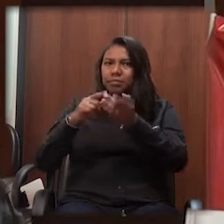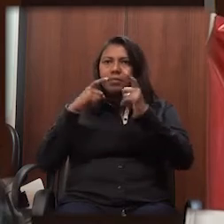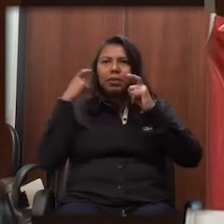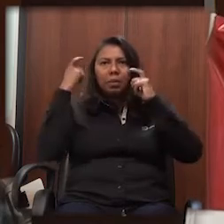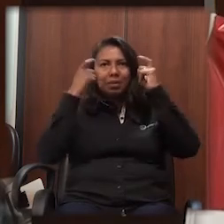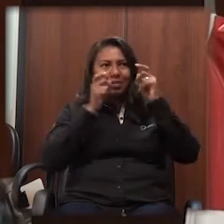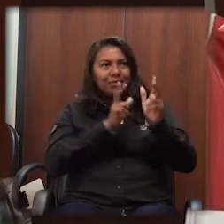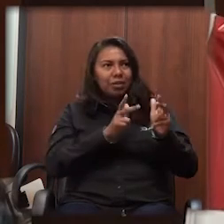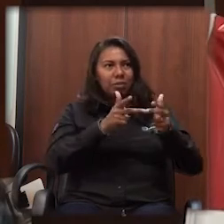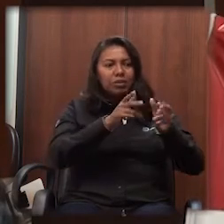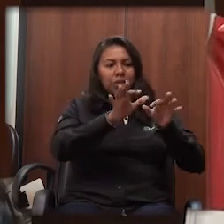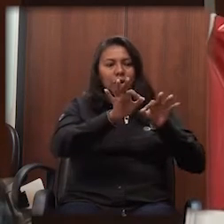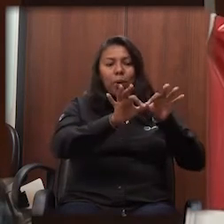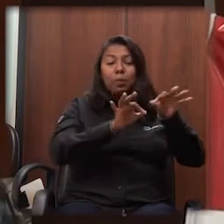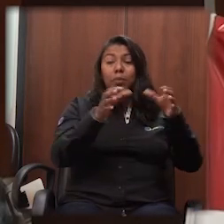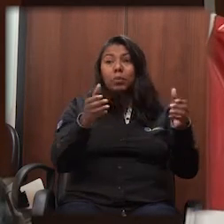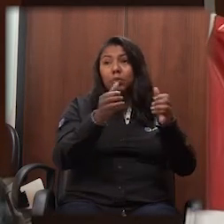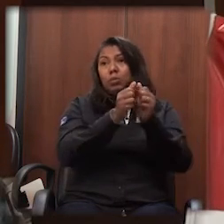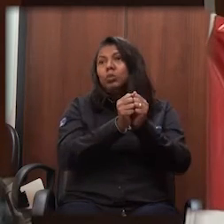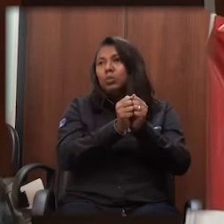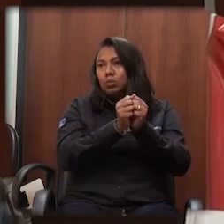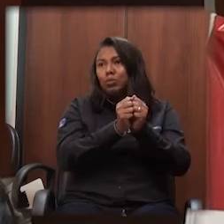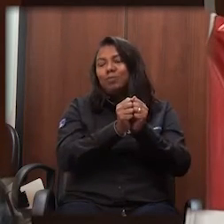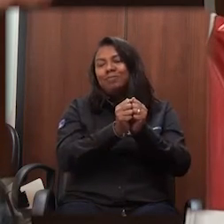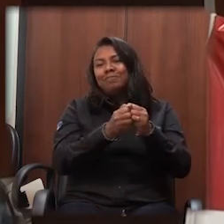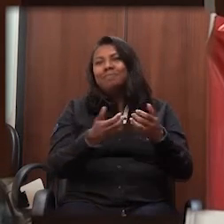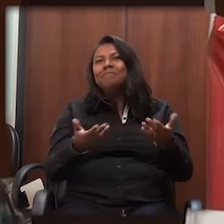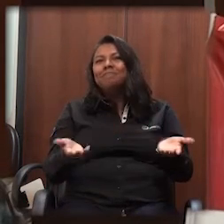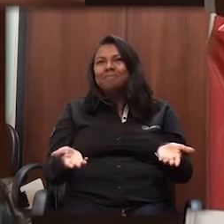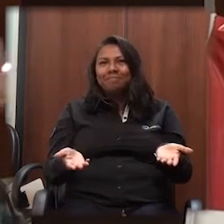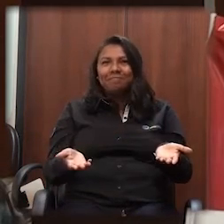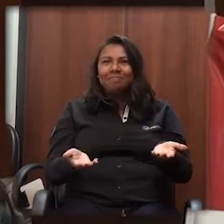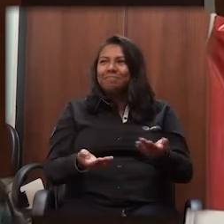dessa comissão de construir coletivamente, nossa...